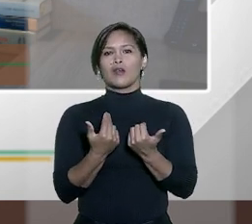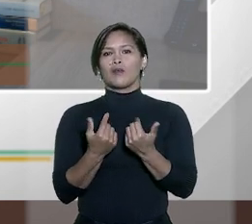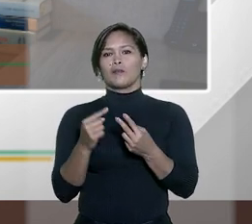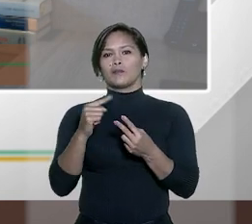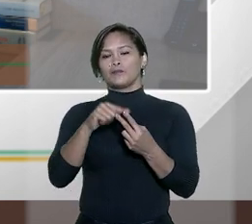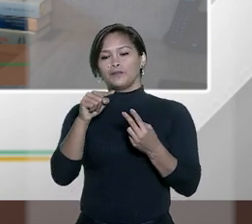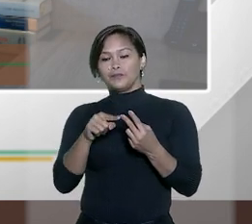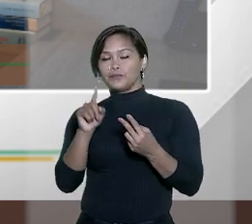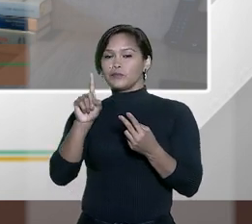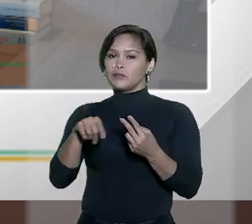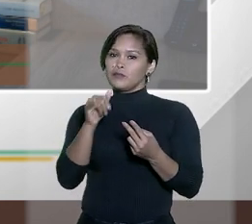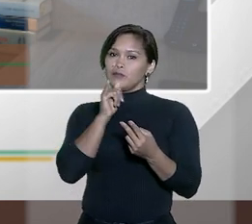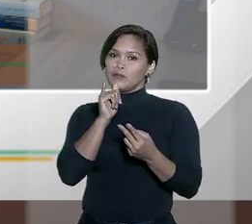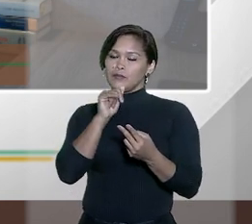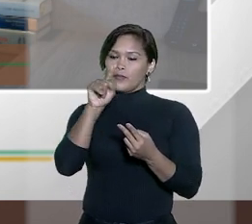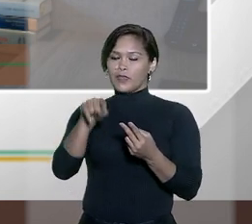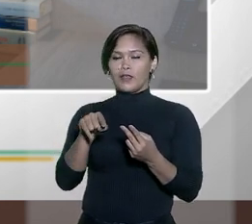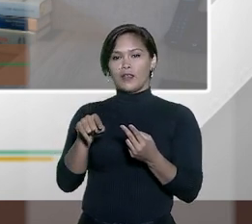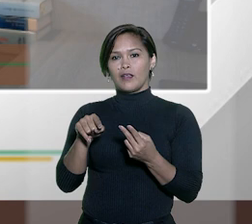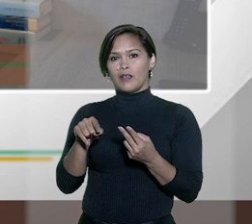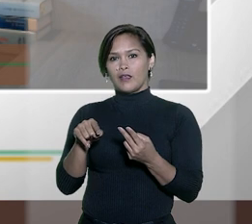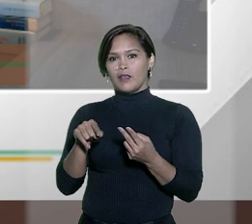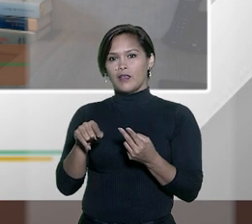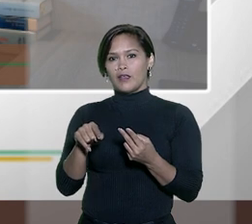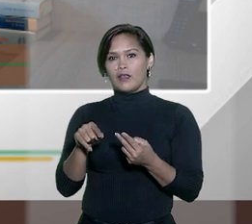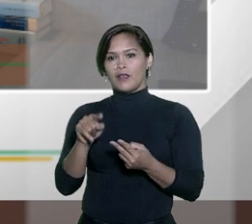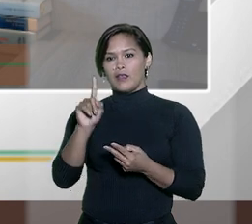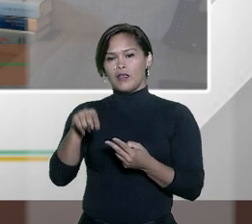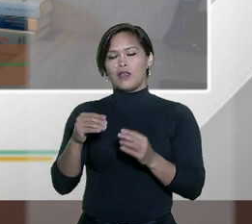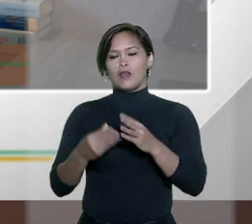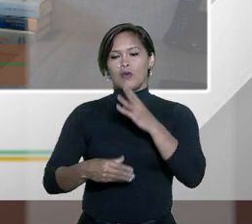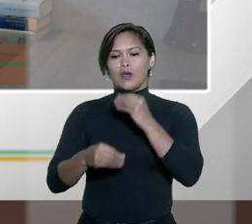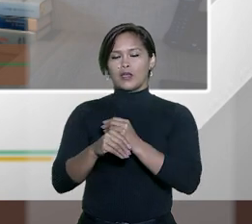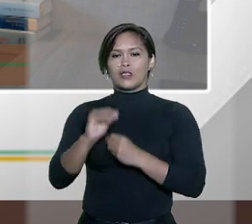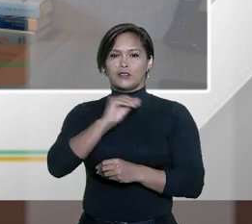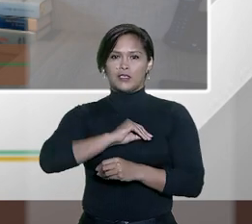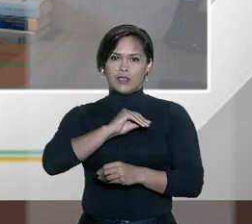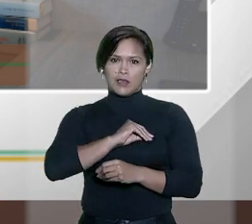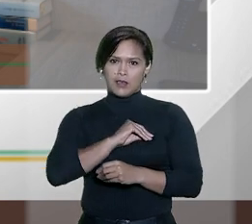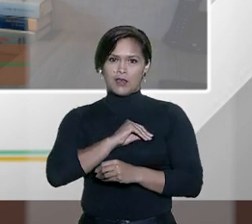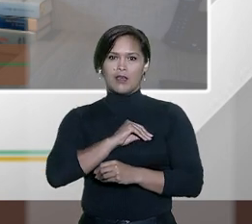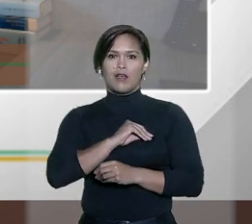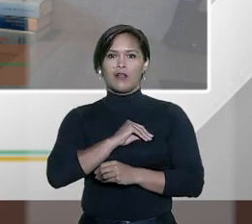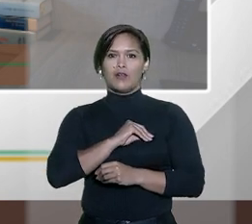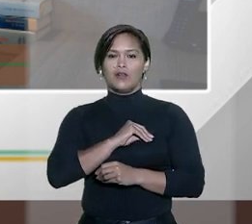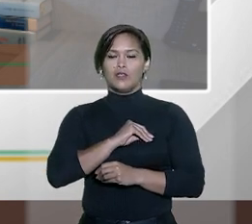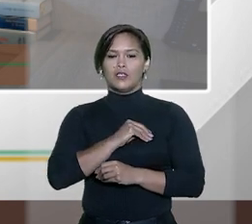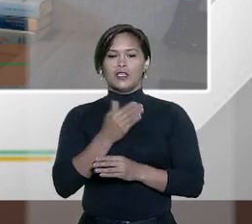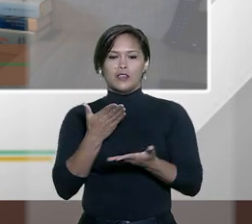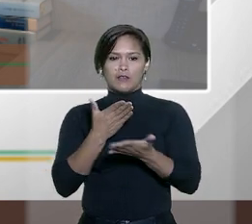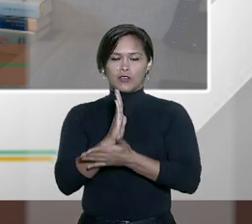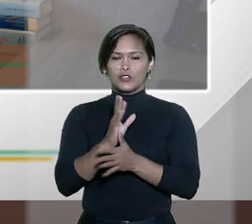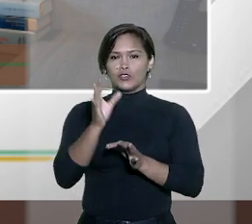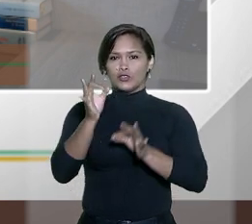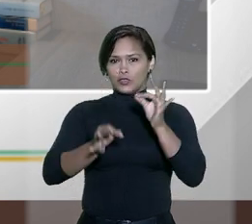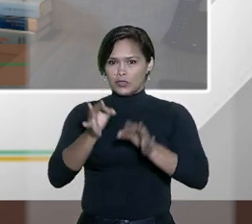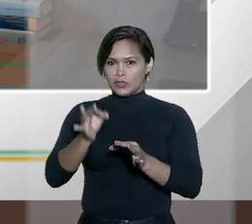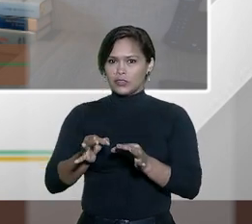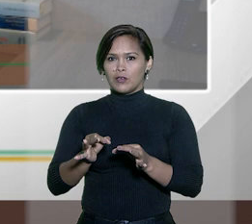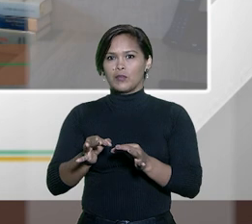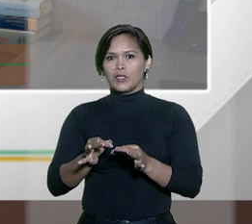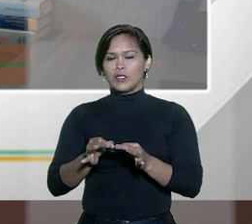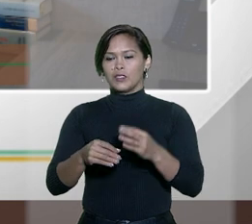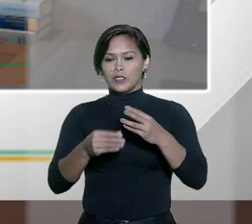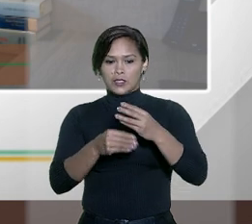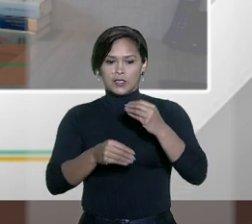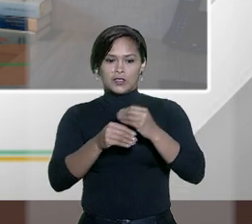Se, por exemplo, é um acréscimo salarial que foi concedido judicialmente e